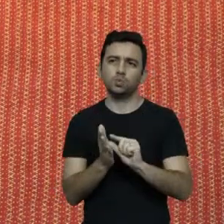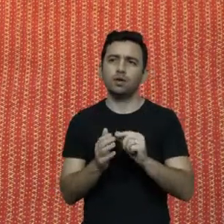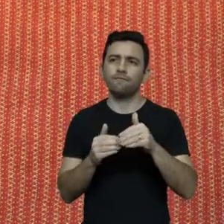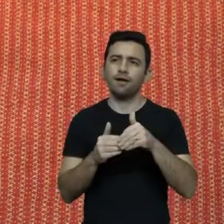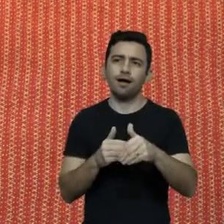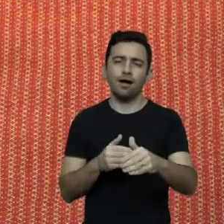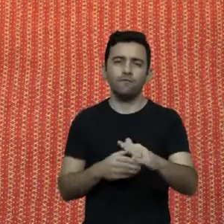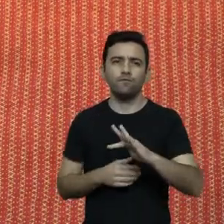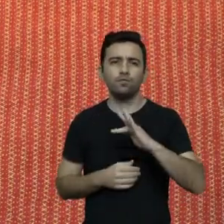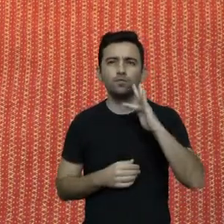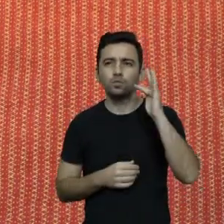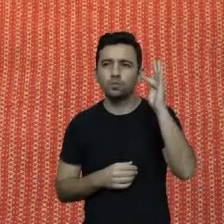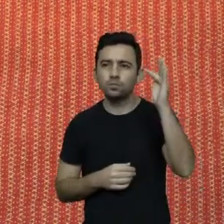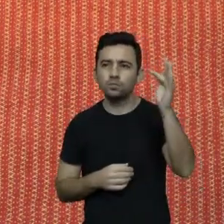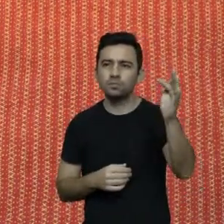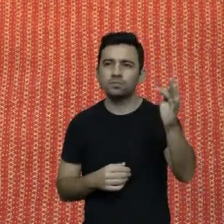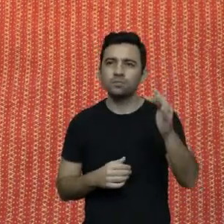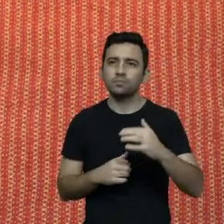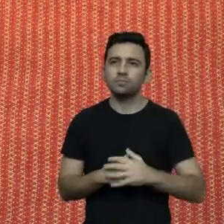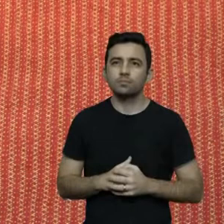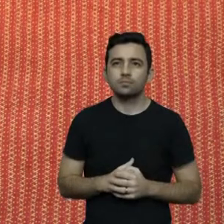refletir lá lá nós